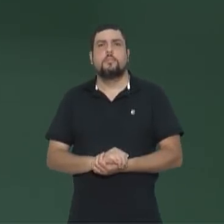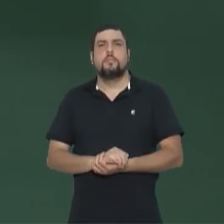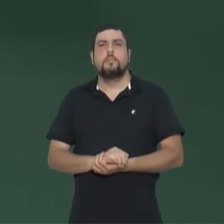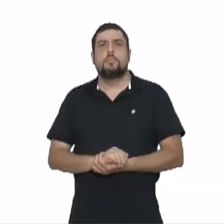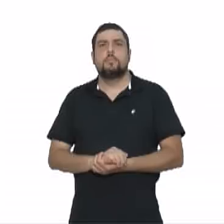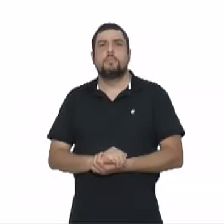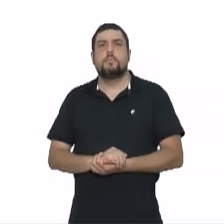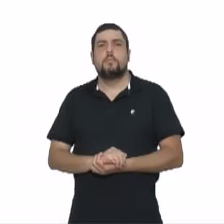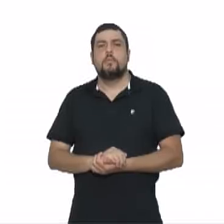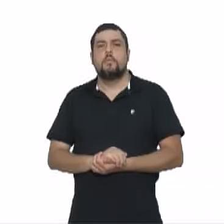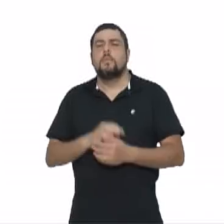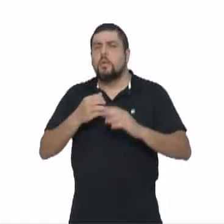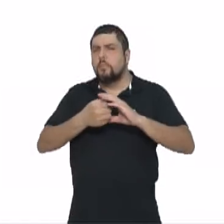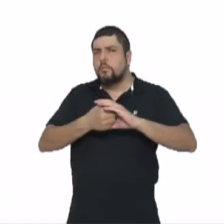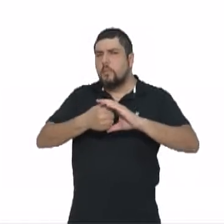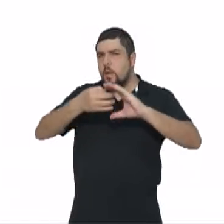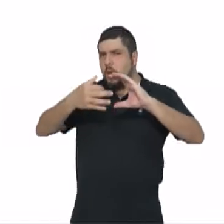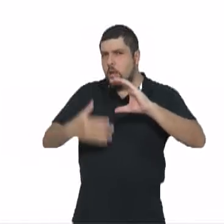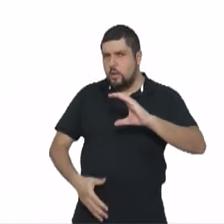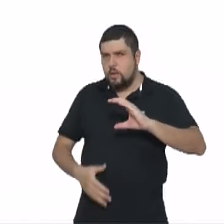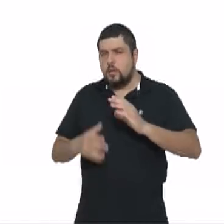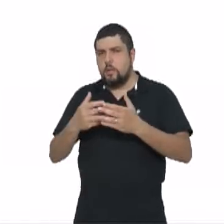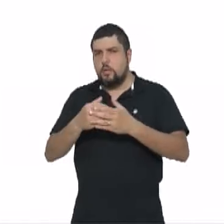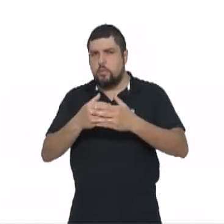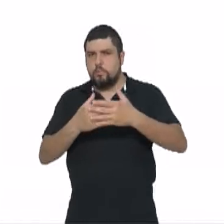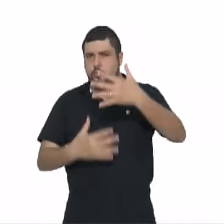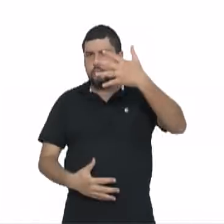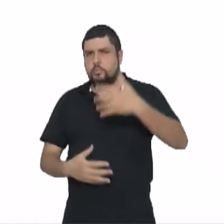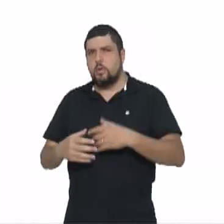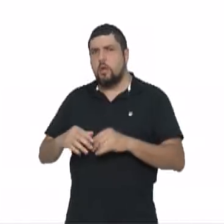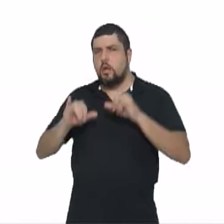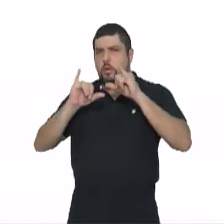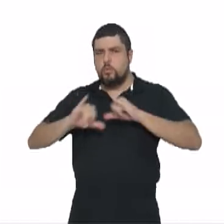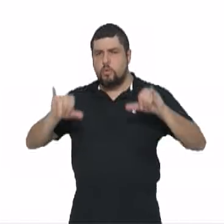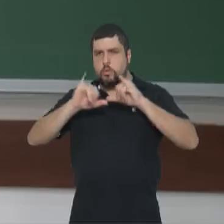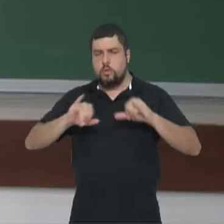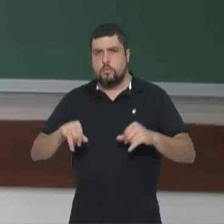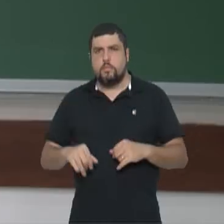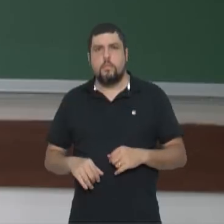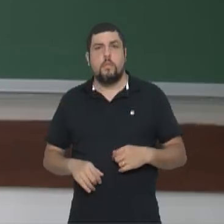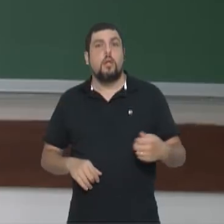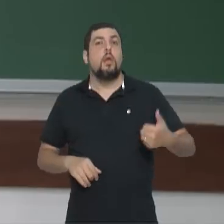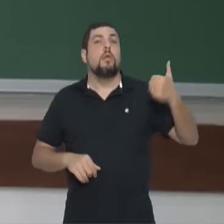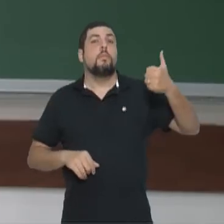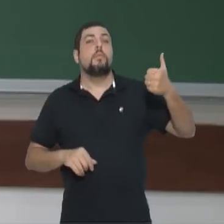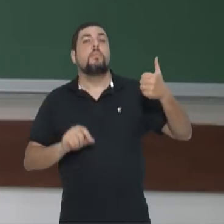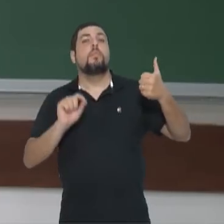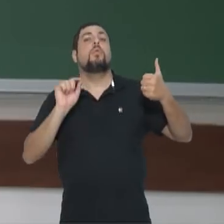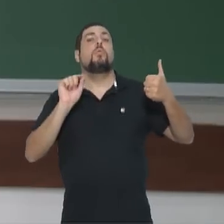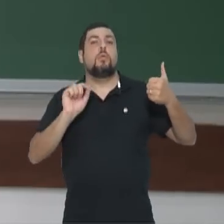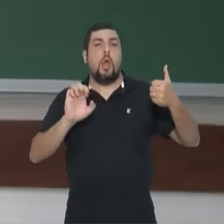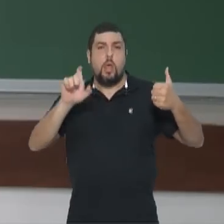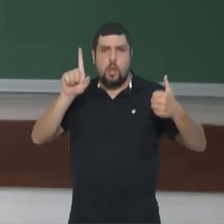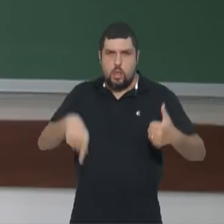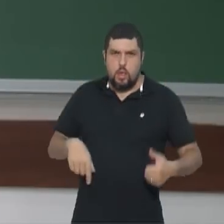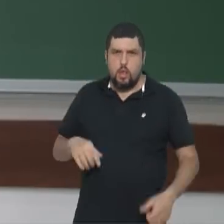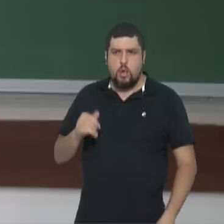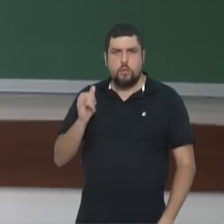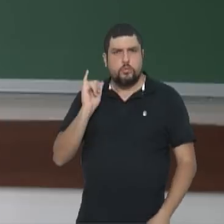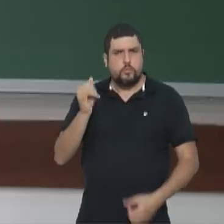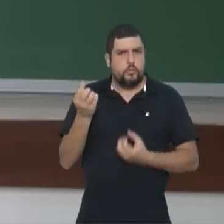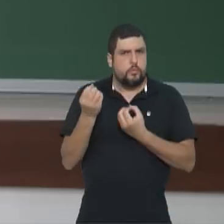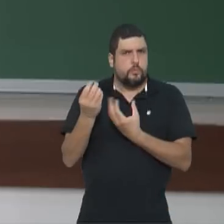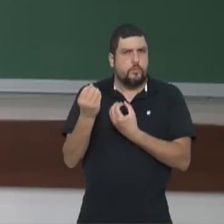Quais são as características, então, dessa notícia? Então, a primeira grande característica é que ela é de cunho informativo. Não